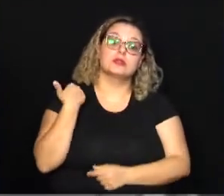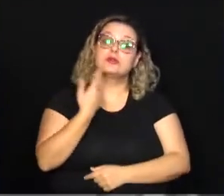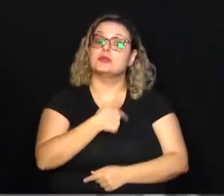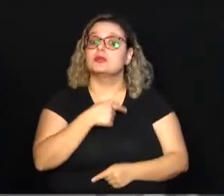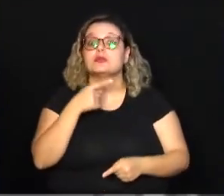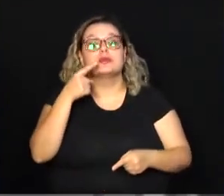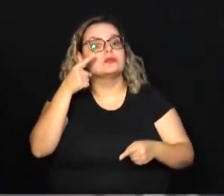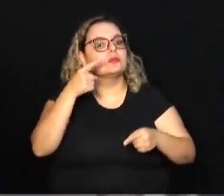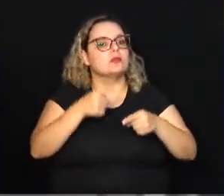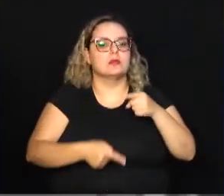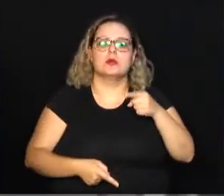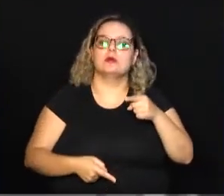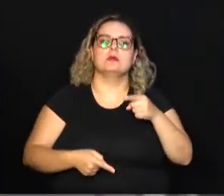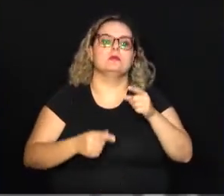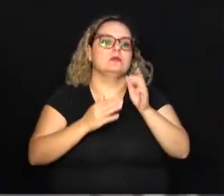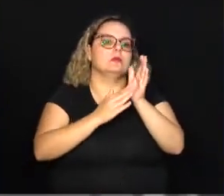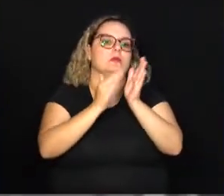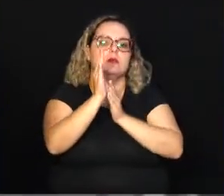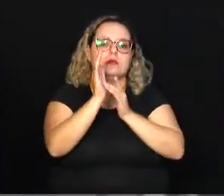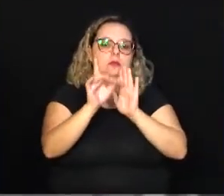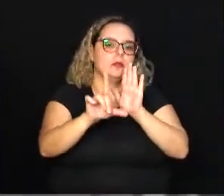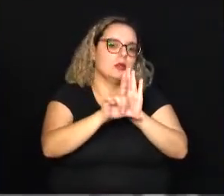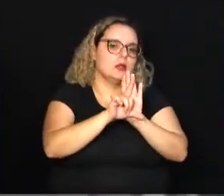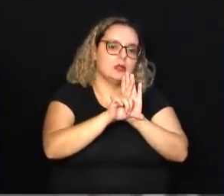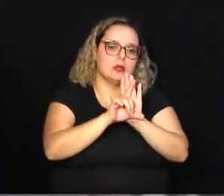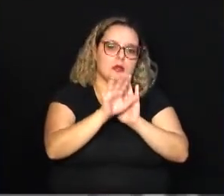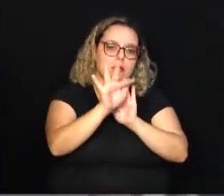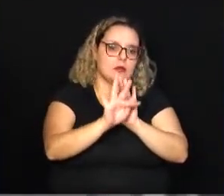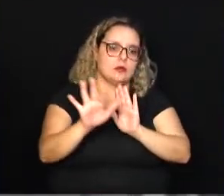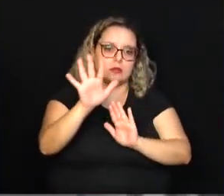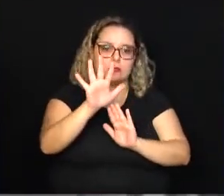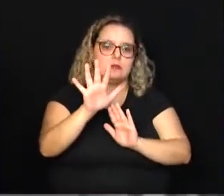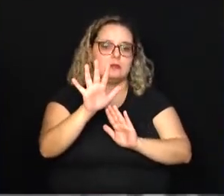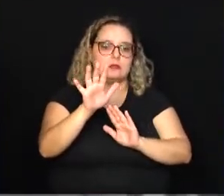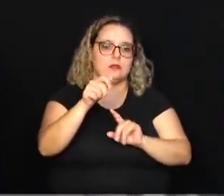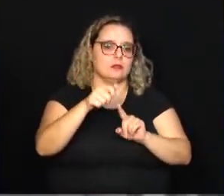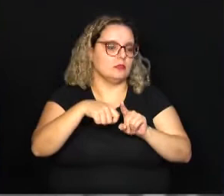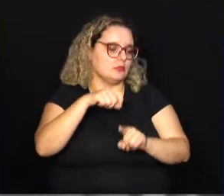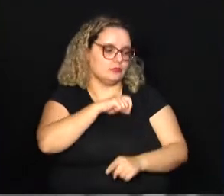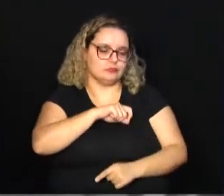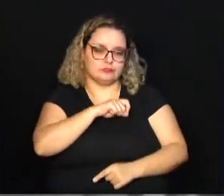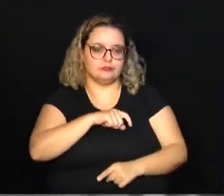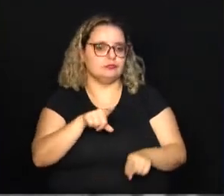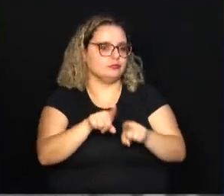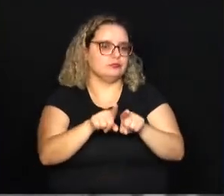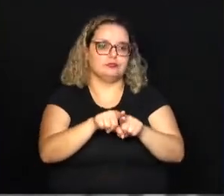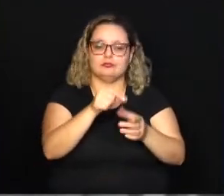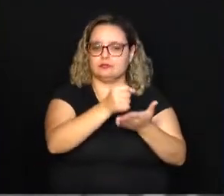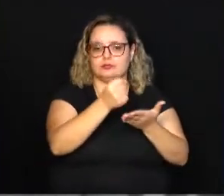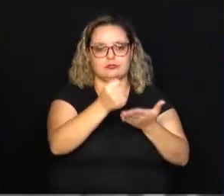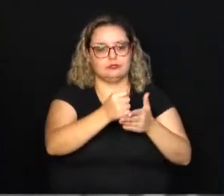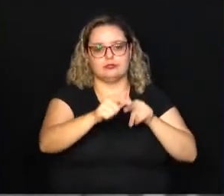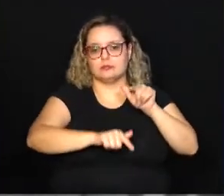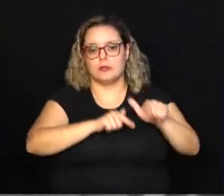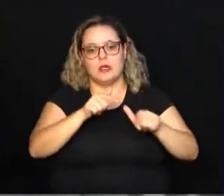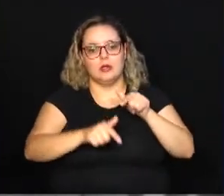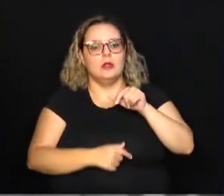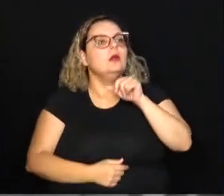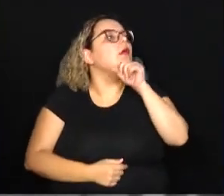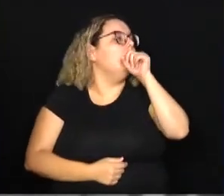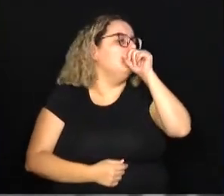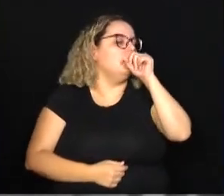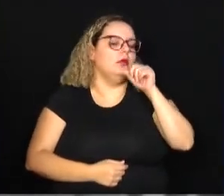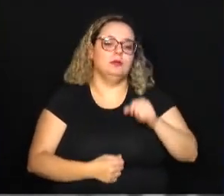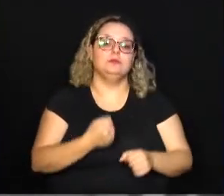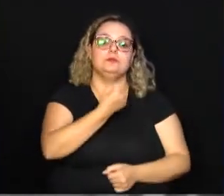de fazer concurso por uma lei federal, não pode nem majorar salário e nem contratar funcionários, e nós temos um número enorme